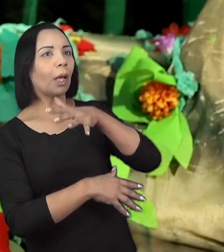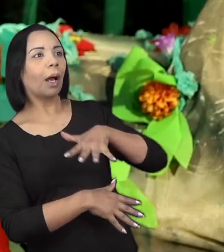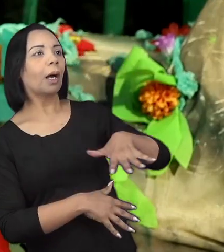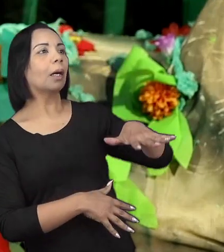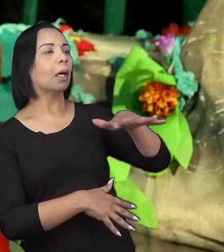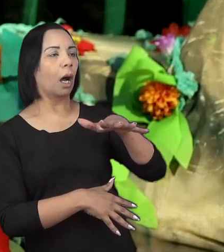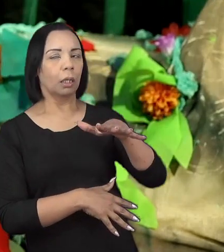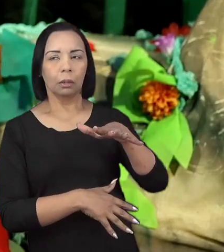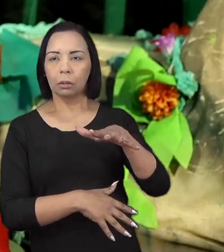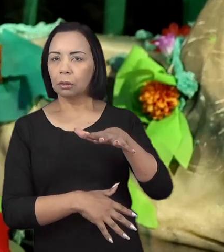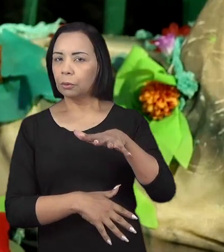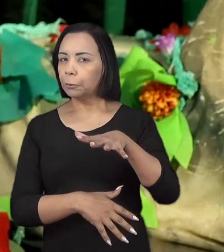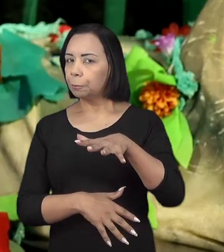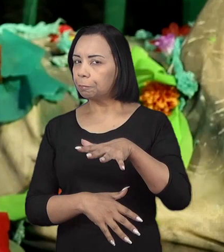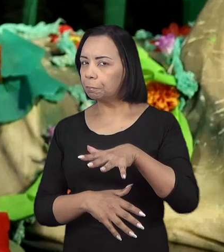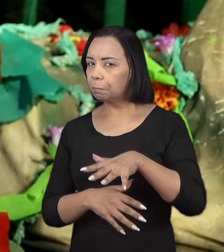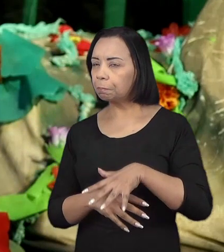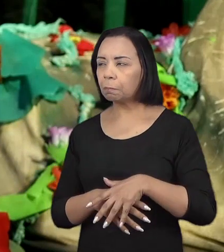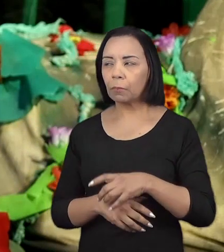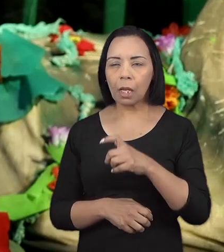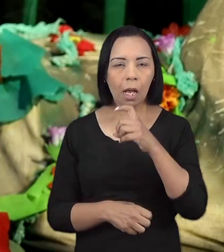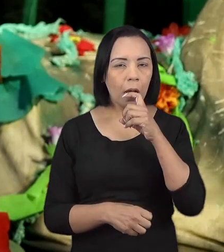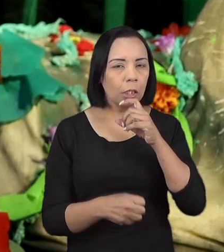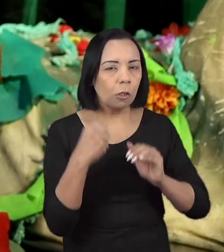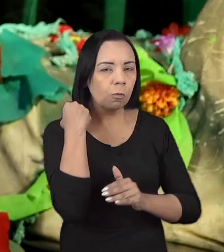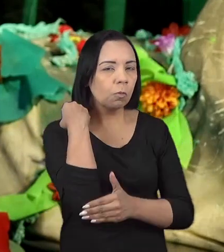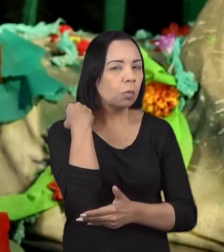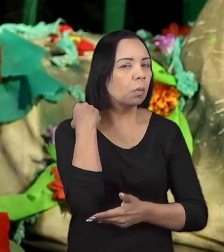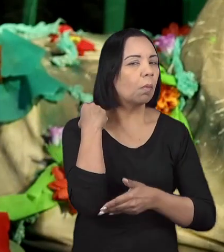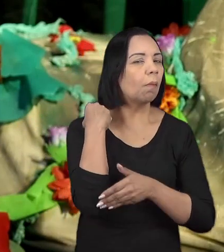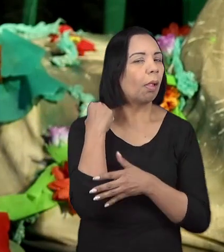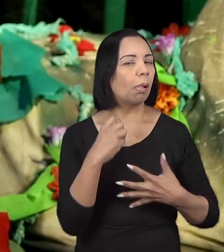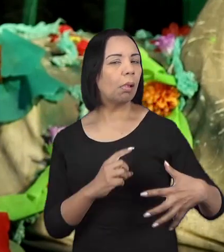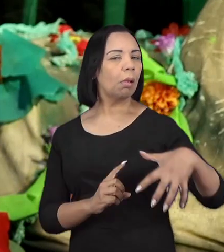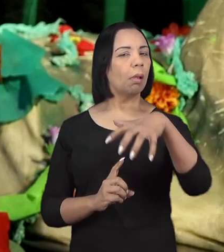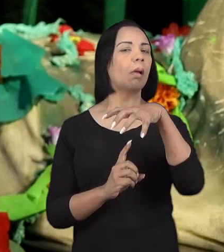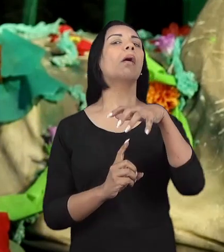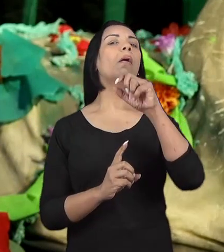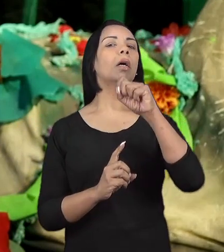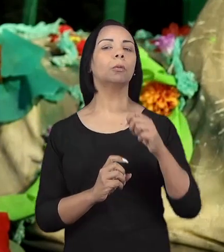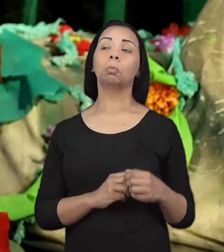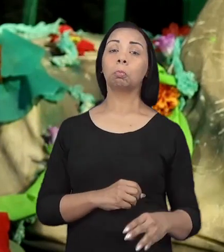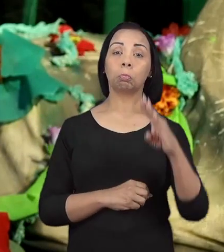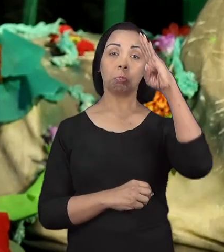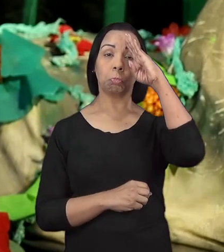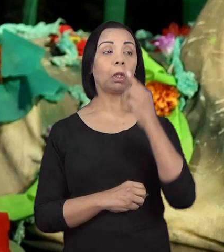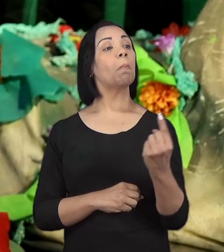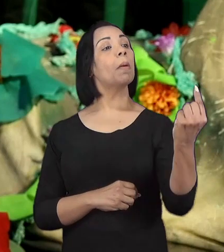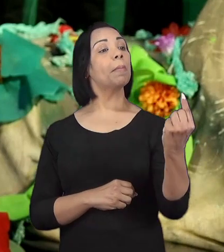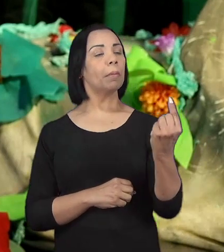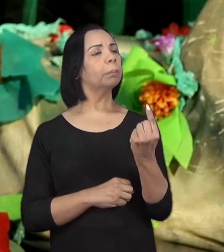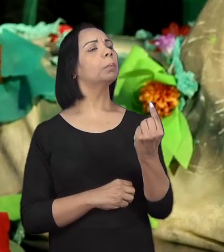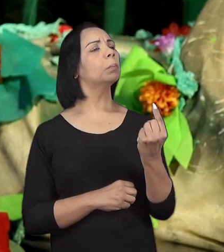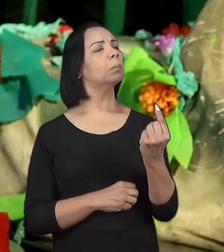de todas." Cheia de inveja e ciúme, a rainha chamou um soldado em quem